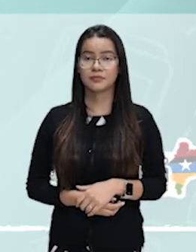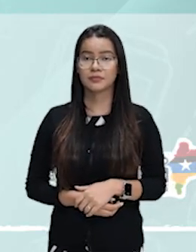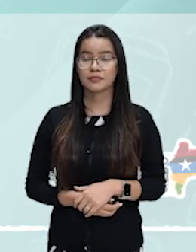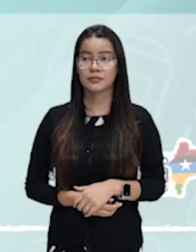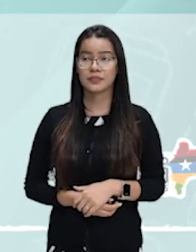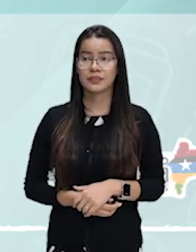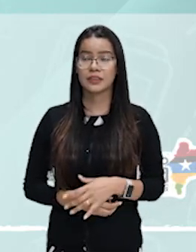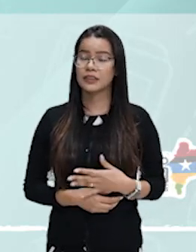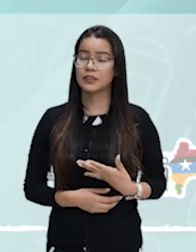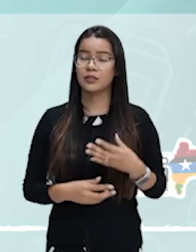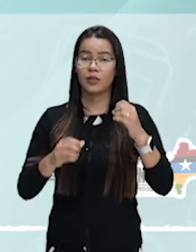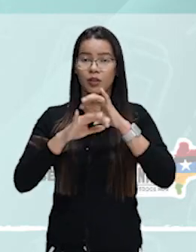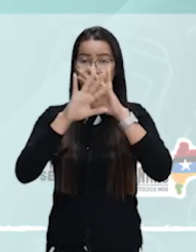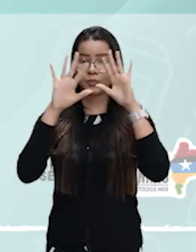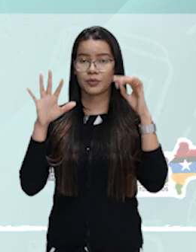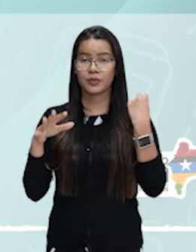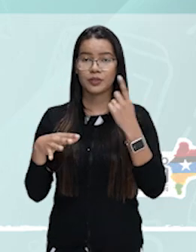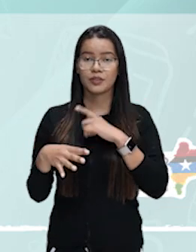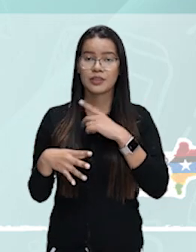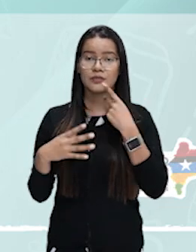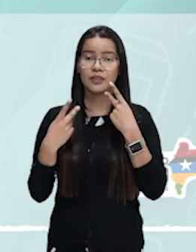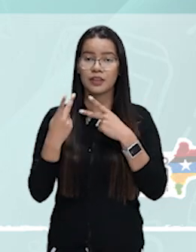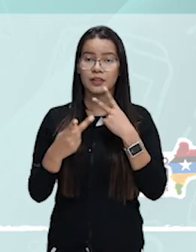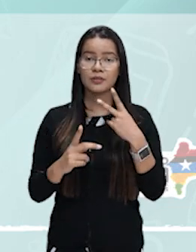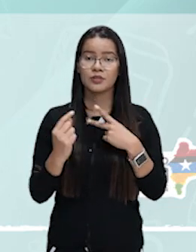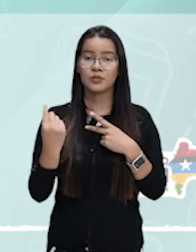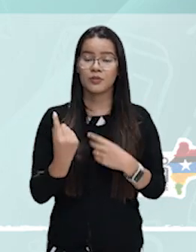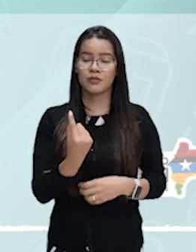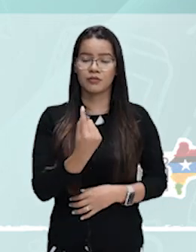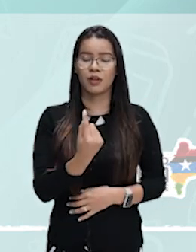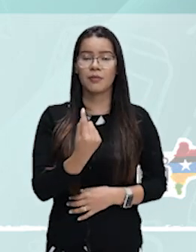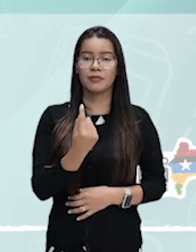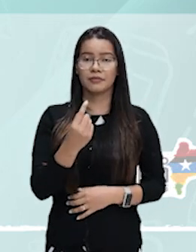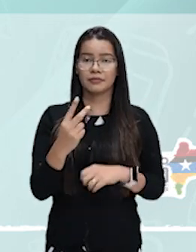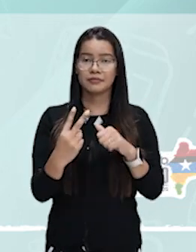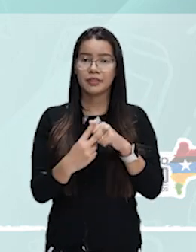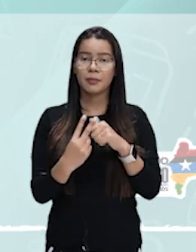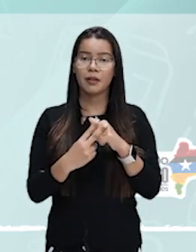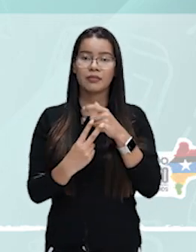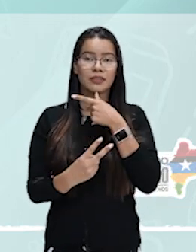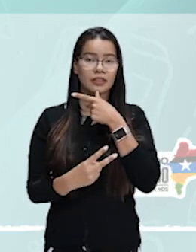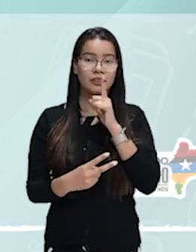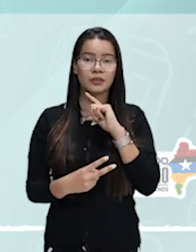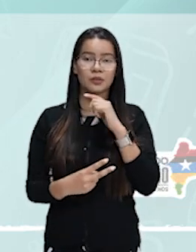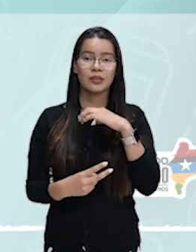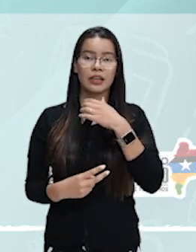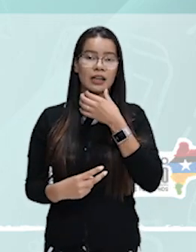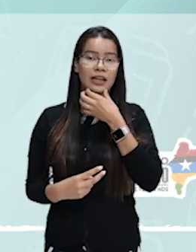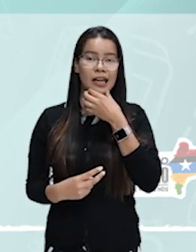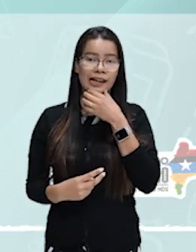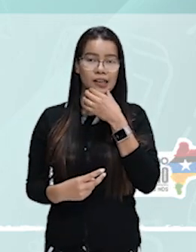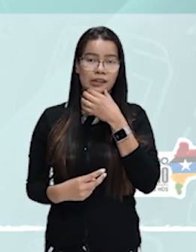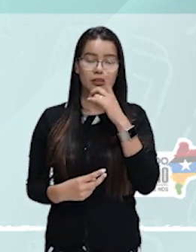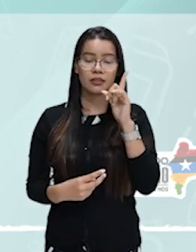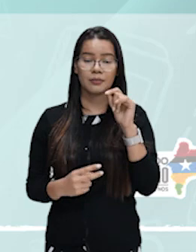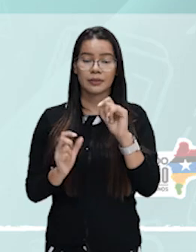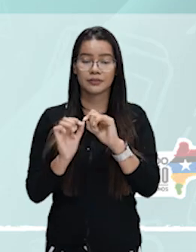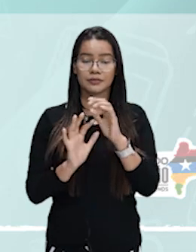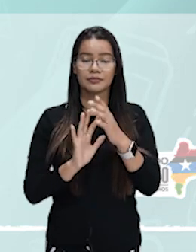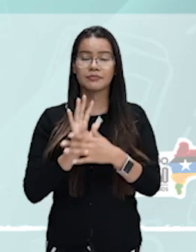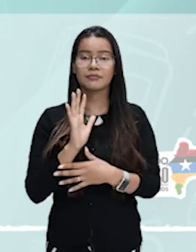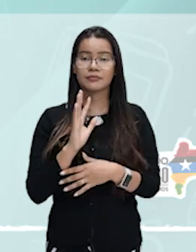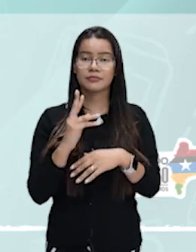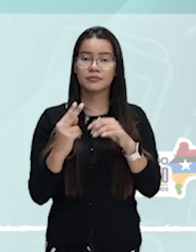language. Então, obviamente, nós estamos falando de uma forma verbal na língua inglesa. É uma construção